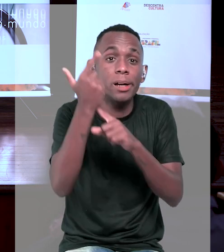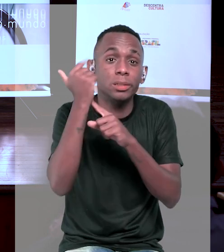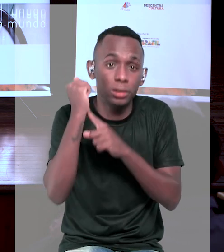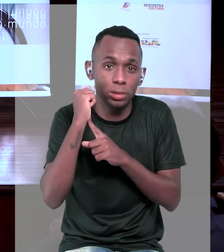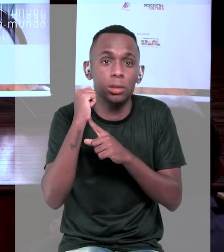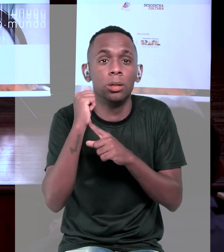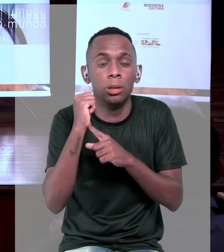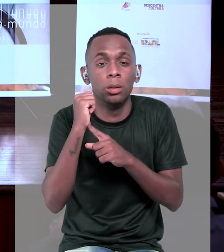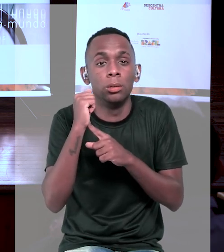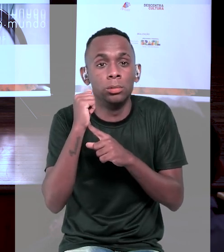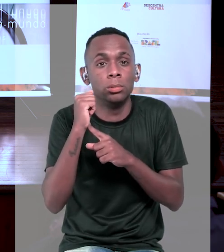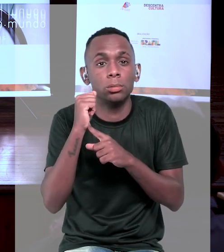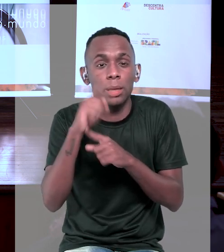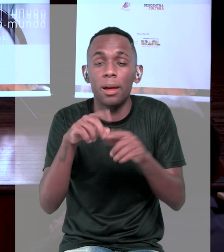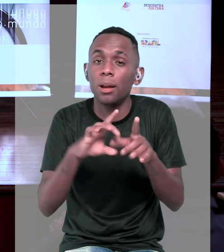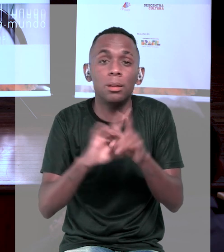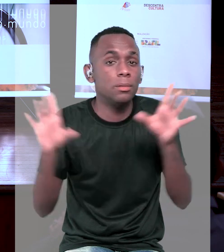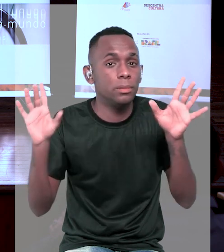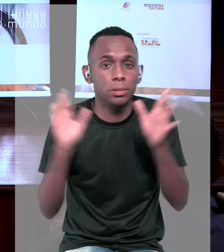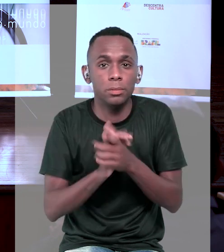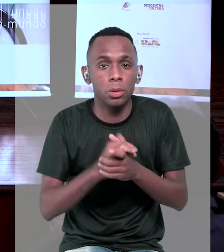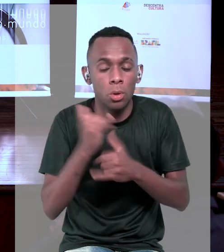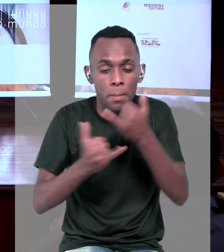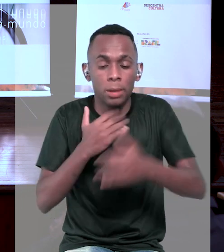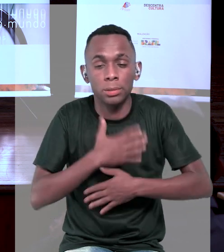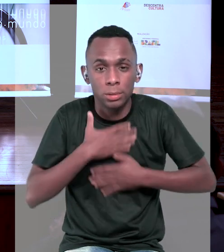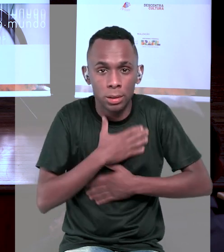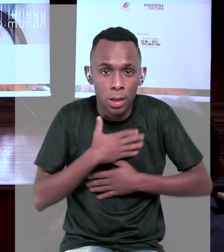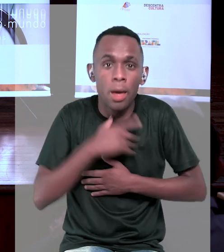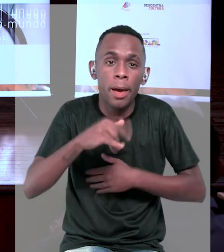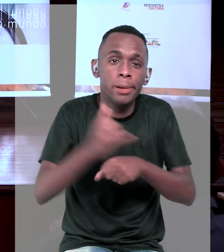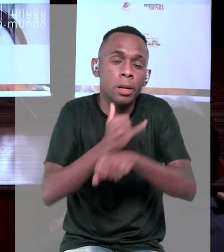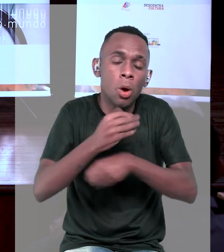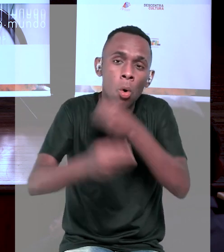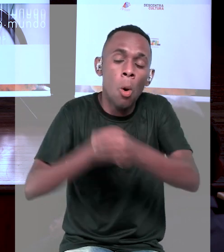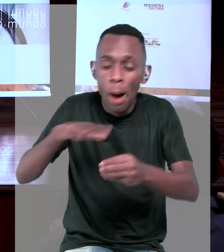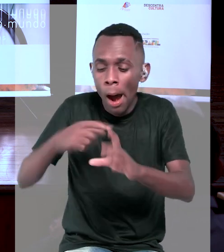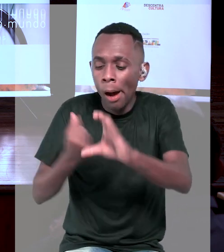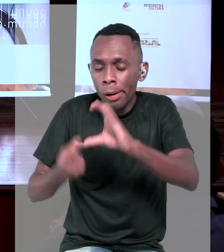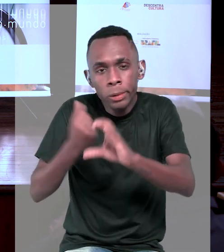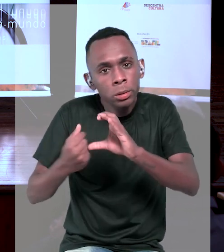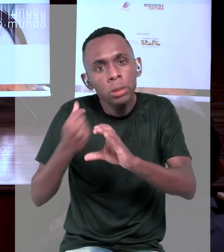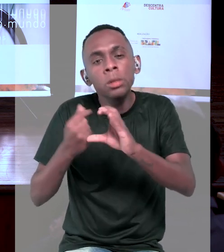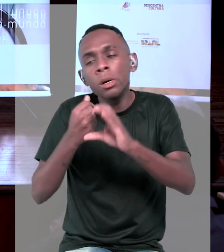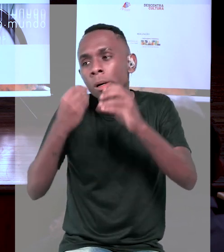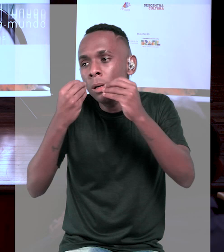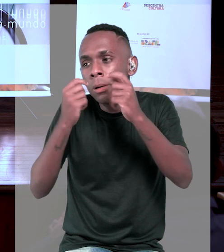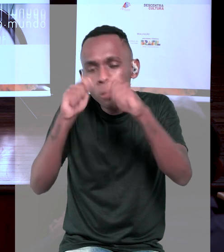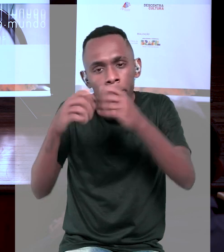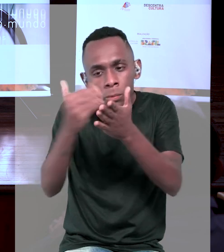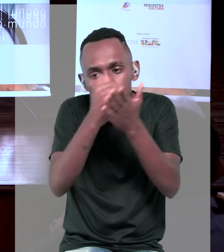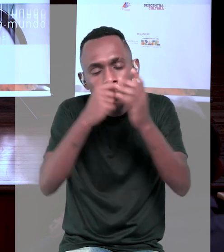é livre. O entretenimento é a forma capitalista de capturar e distribuir a arte. Nas